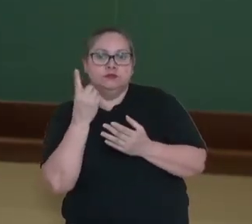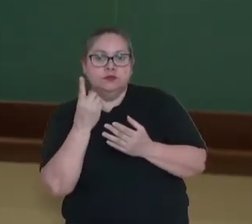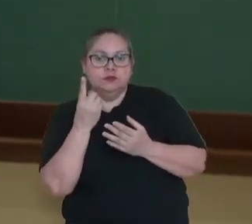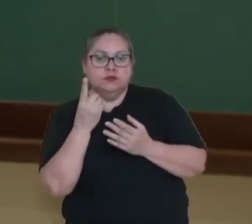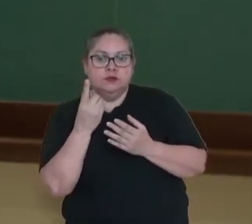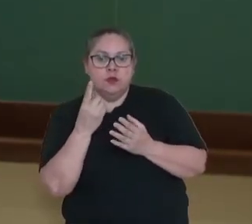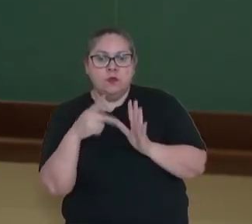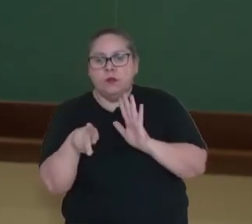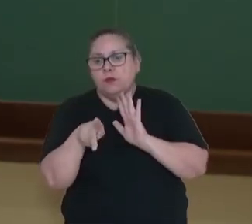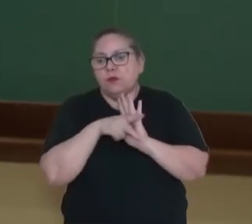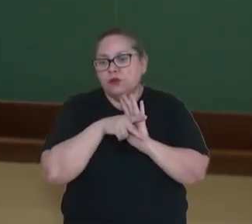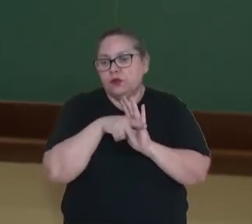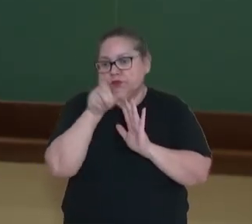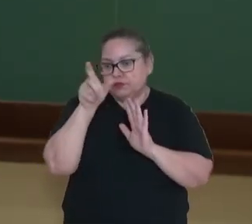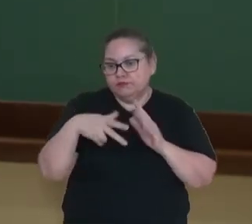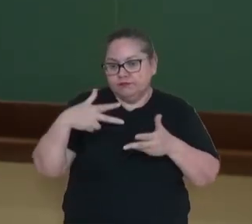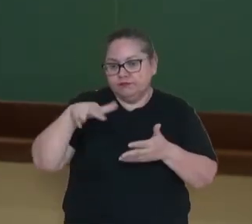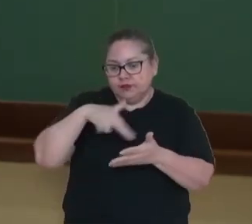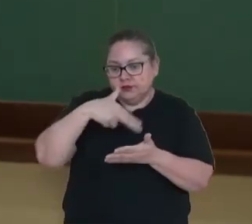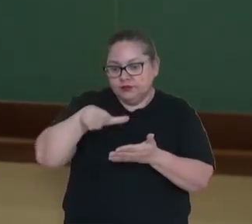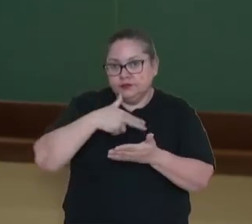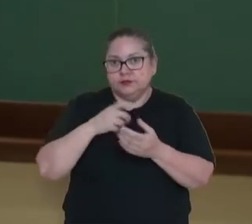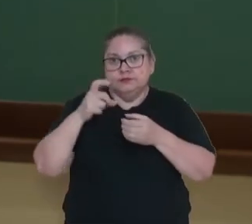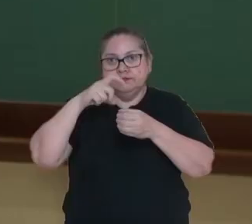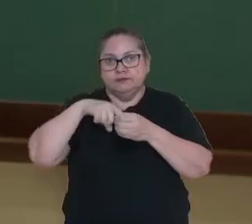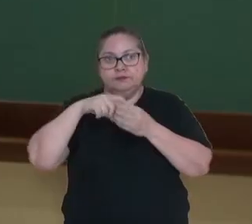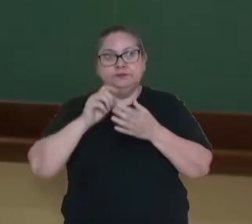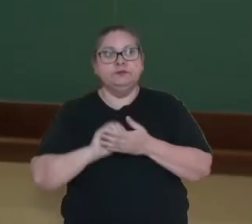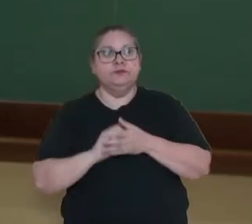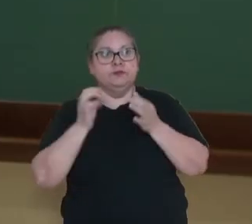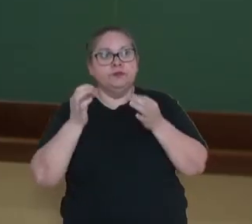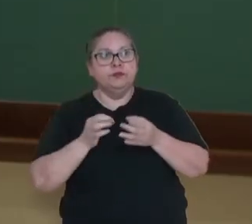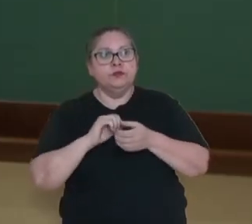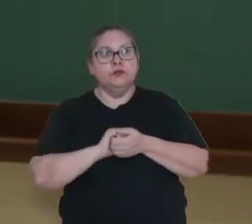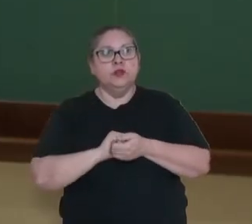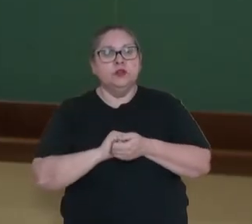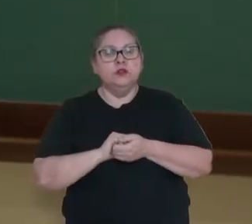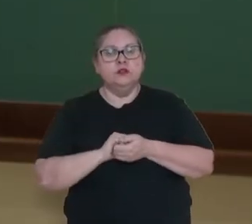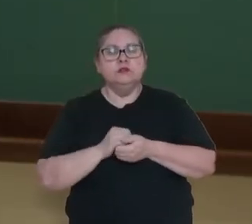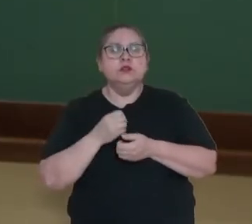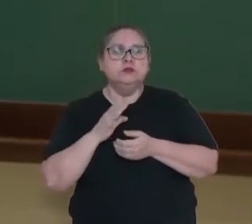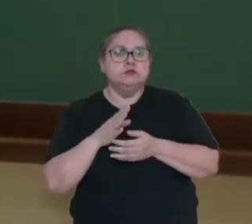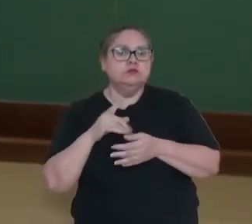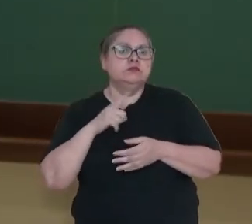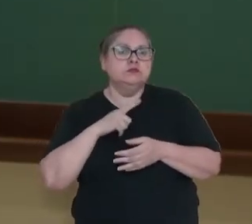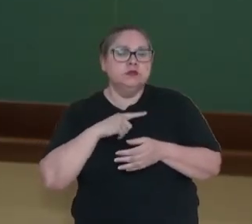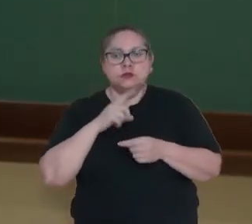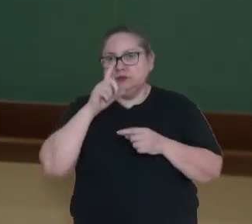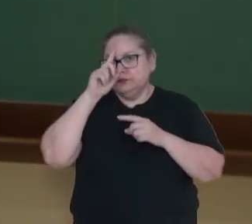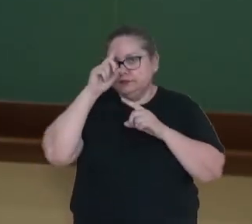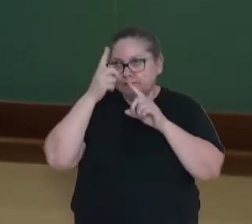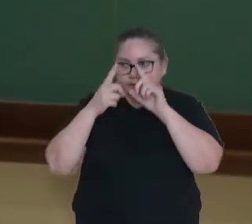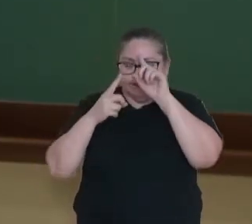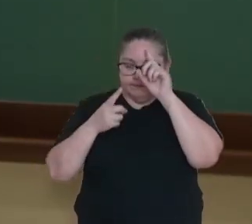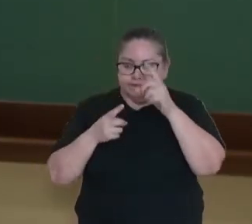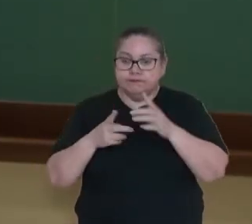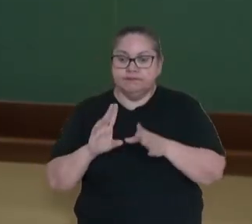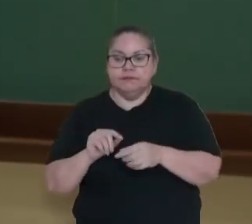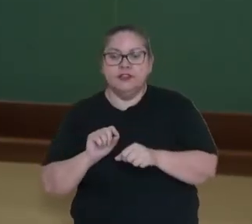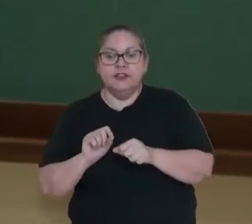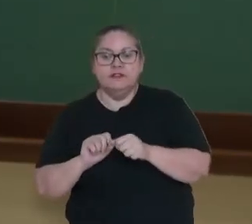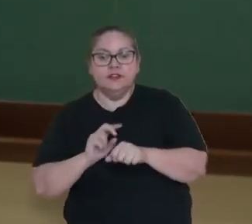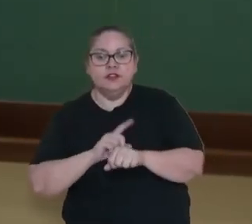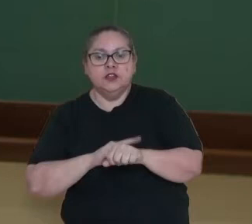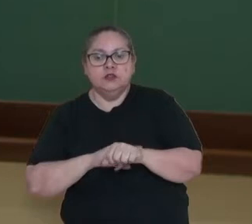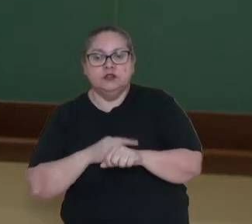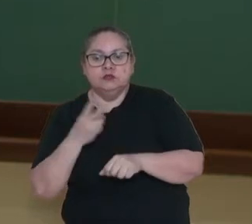mais característicos da dança, certo? Daí a gente tem a criatividade e a improvisação. Vê